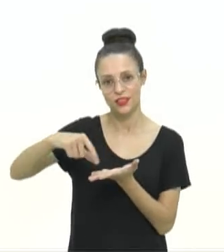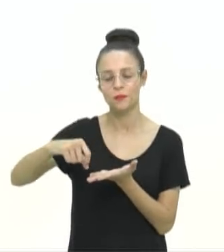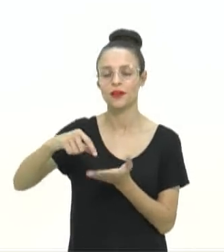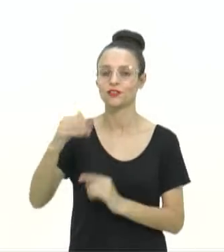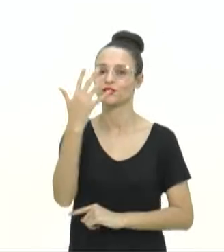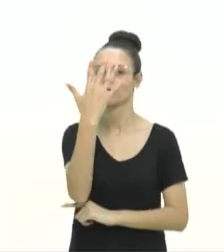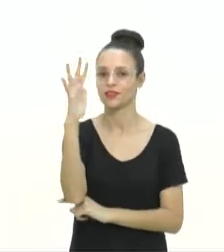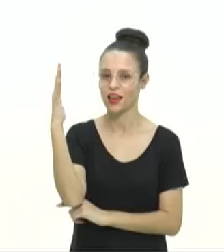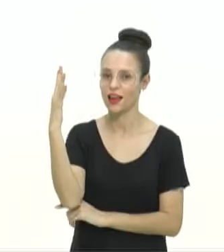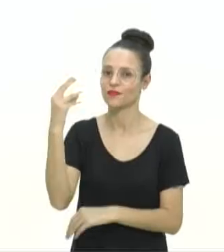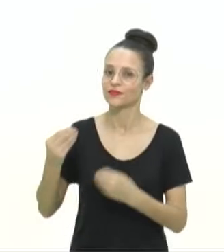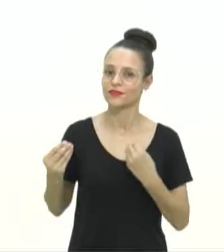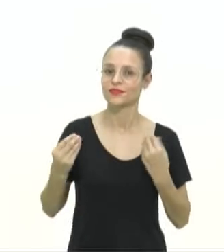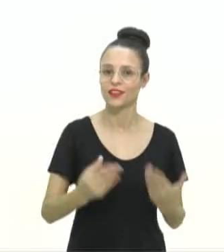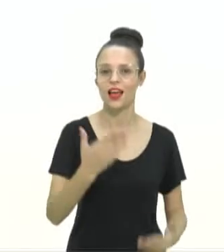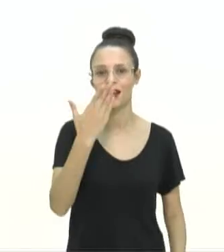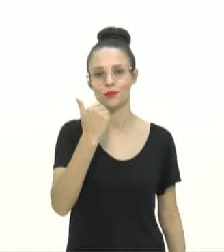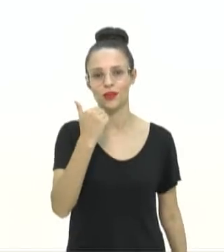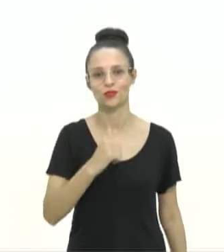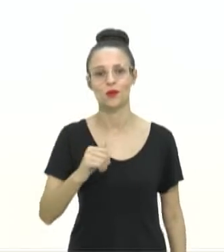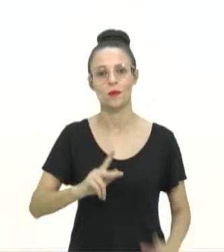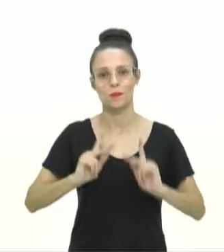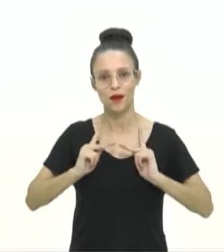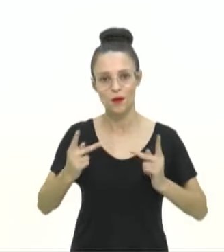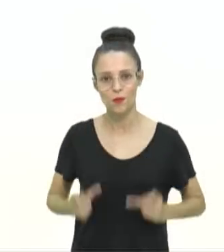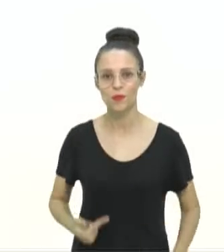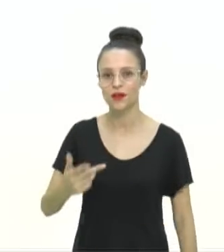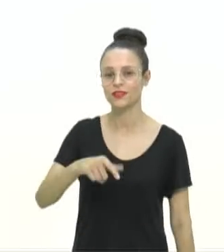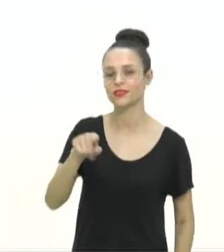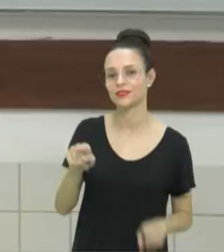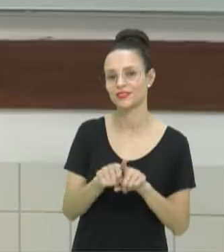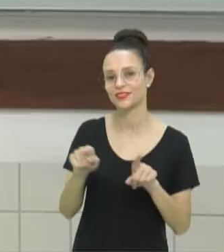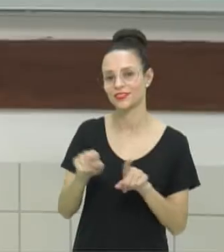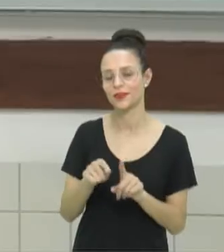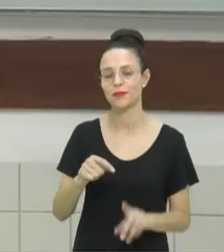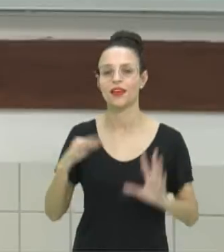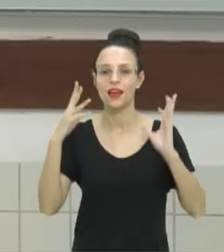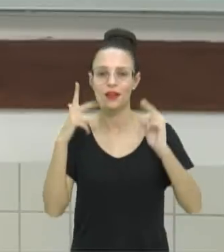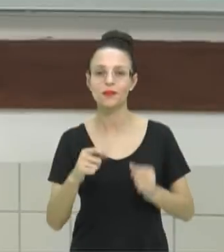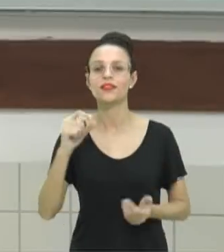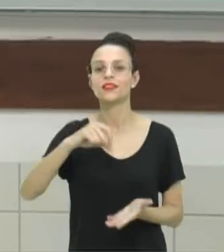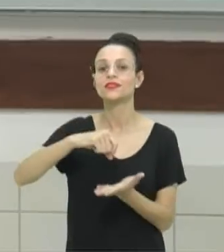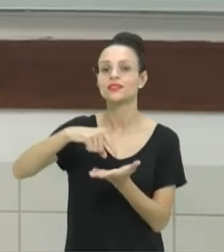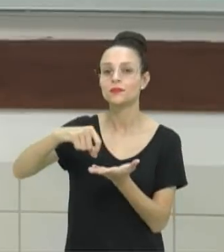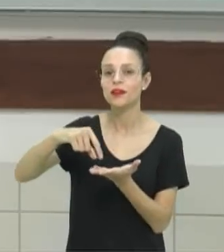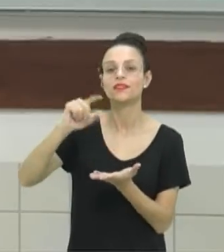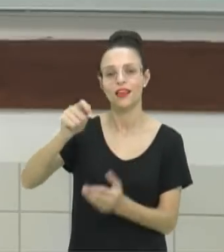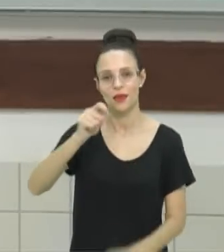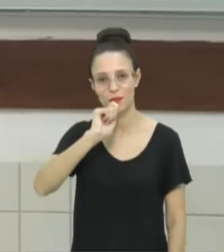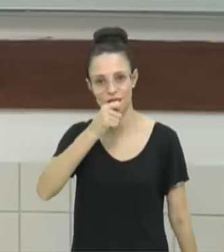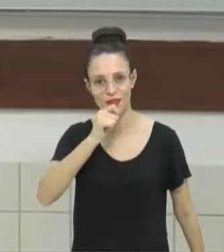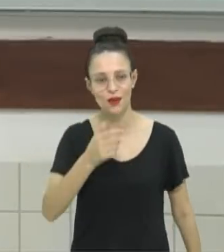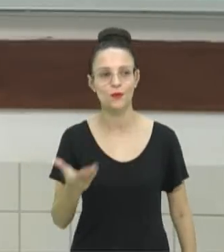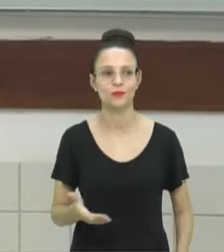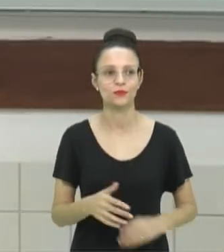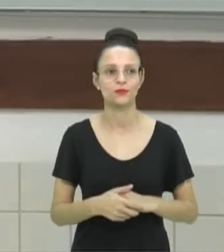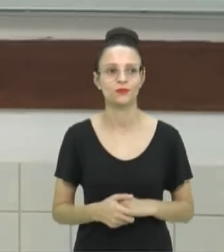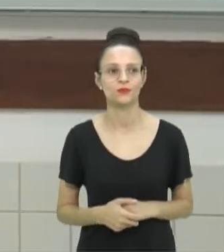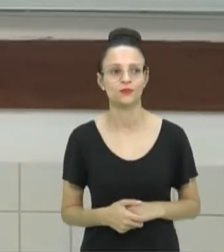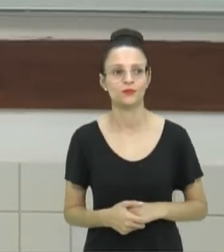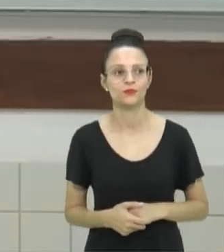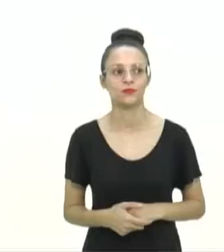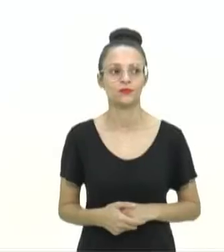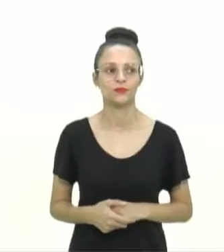e alimenta apetitosamente pessoas e animais. Quem é que é a semente da árvore? O pinhão. Vamos ver aqui